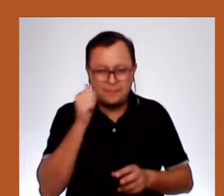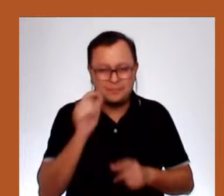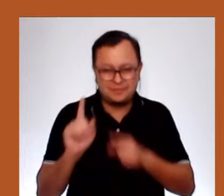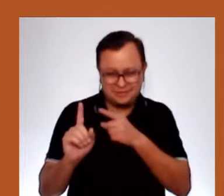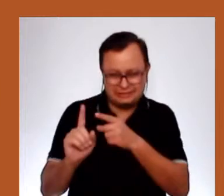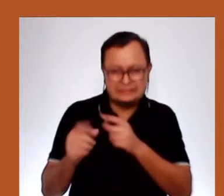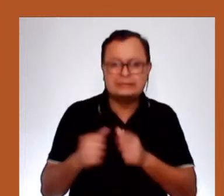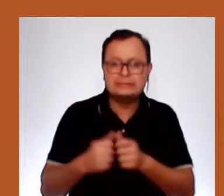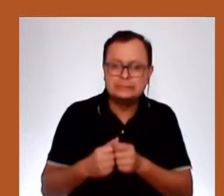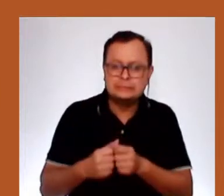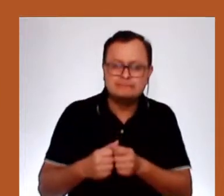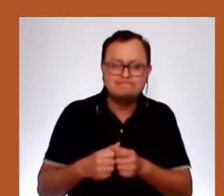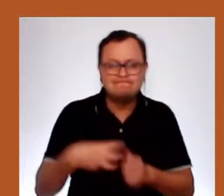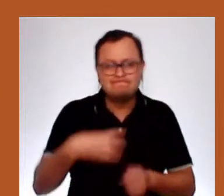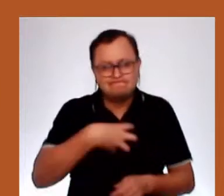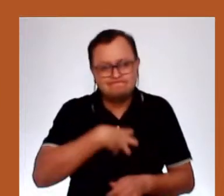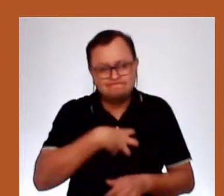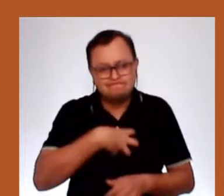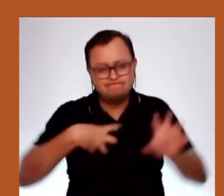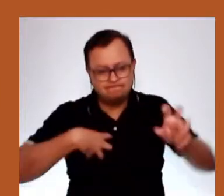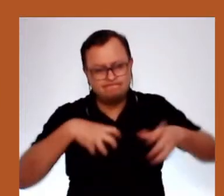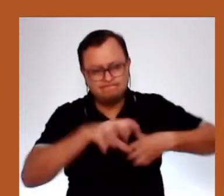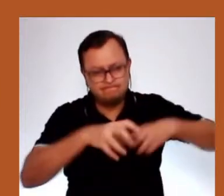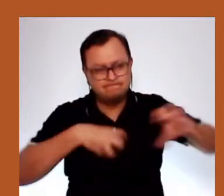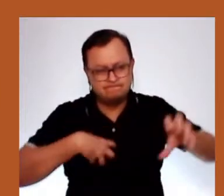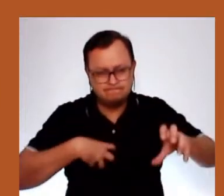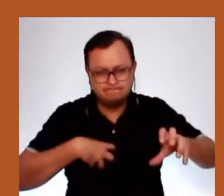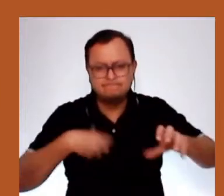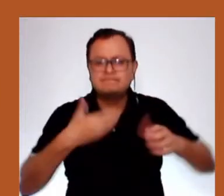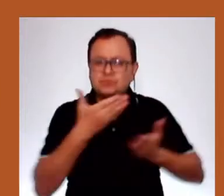fazendo melhores cuidados paliativos.